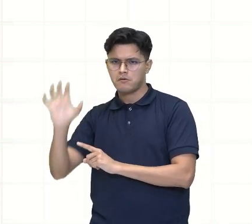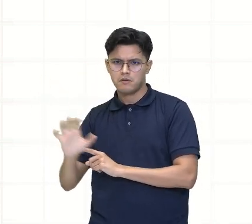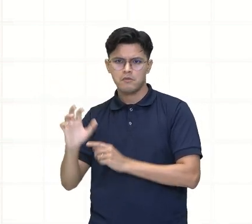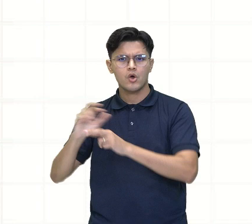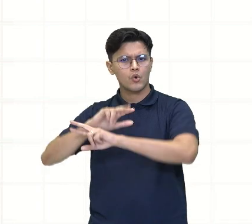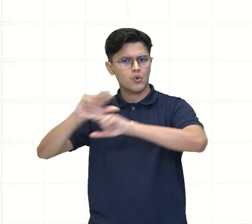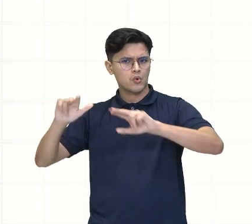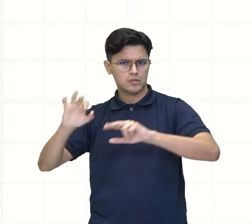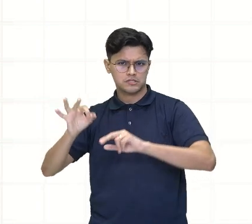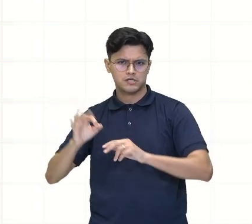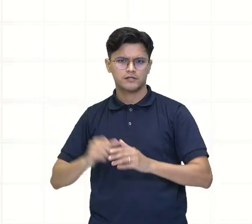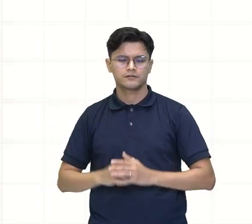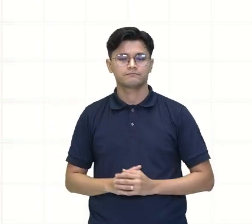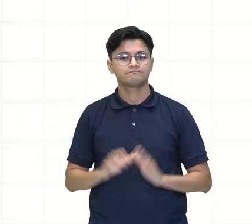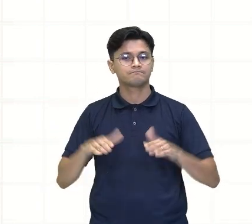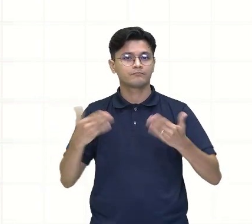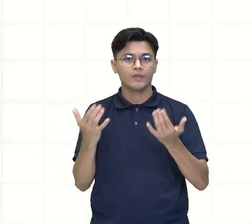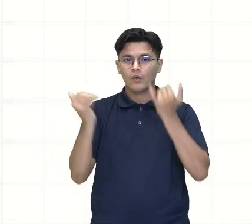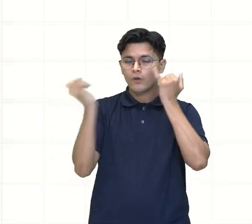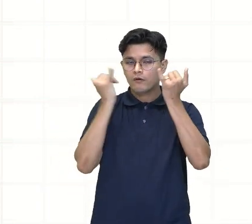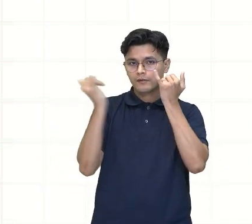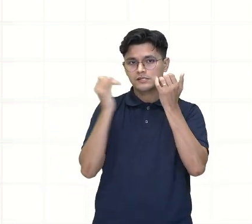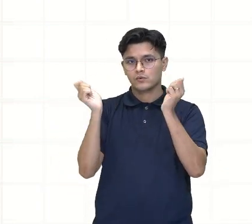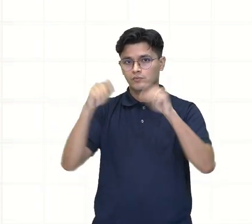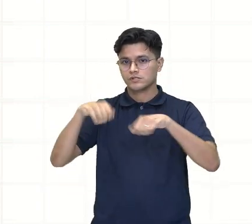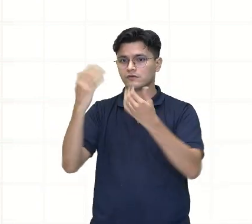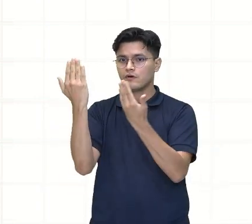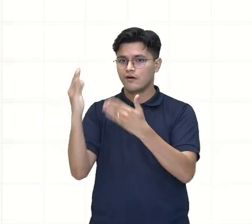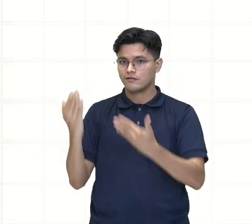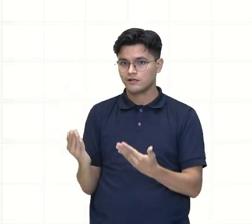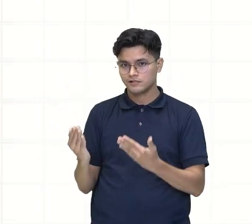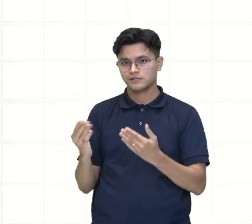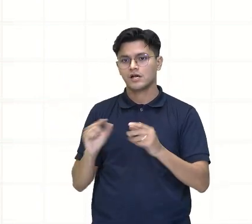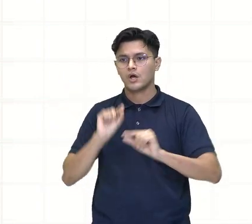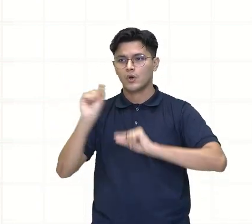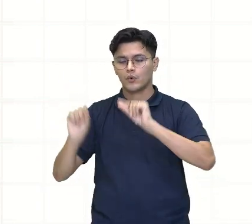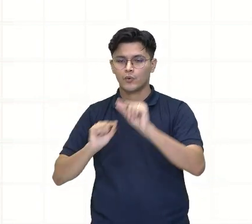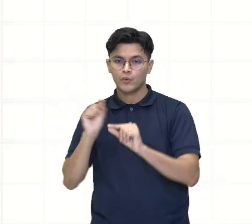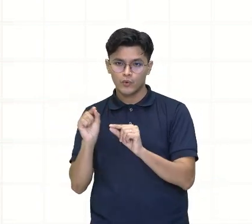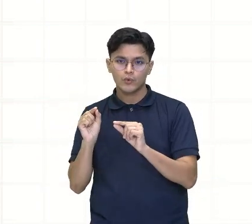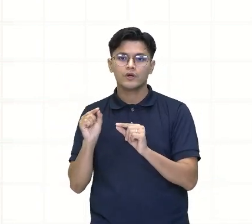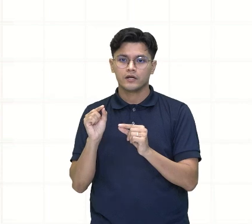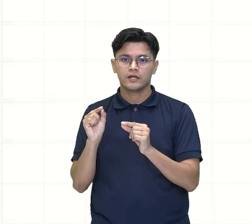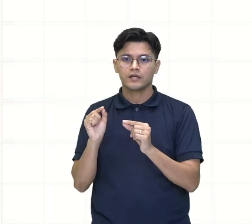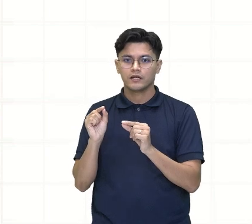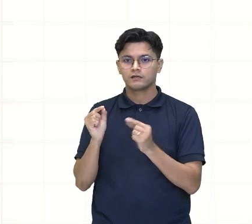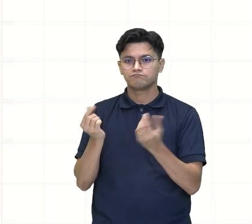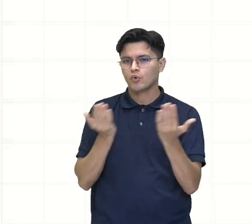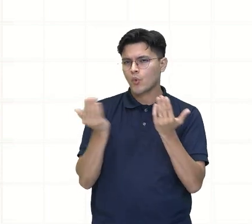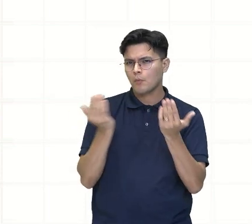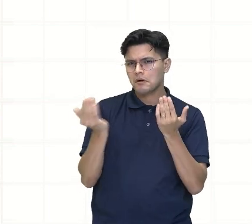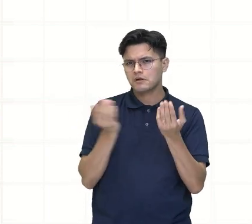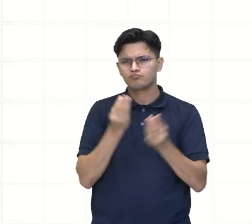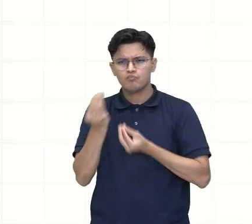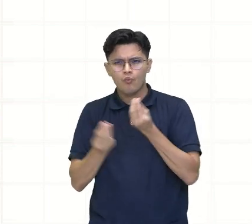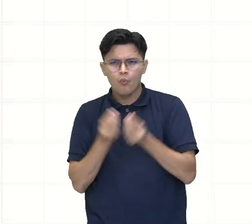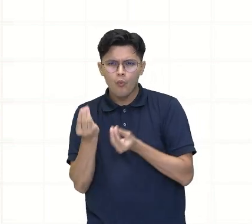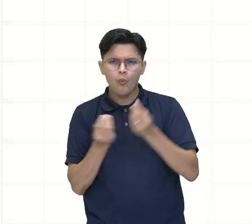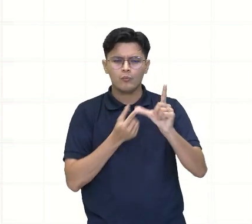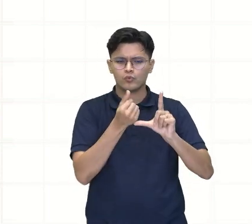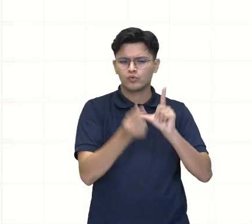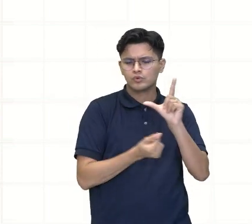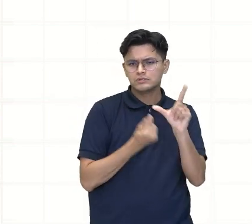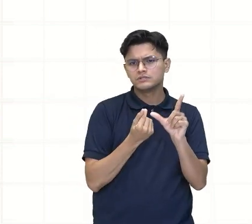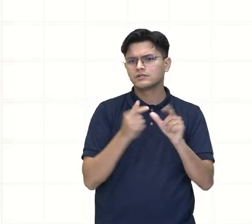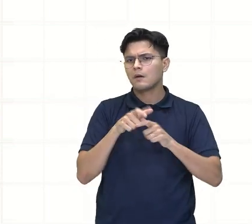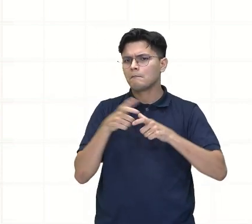Então, esses dados que podem ser analisados com relação à questão dessa logística, né? Onde é que predomina maior? Quando